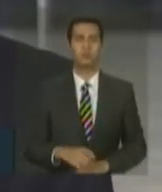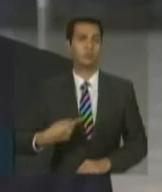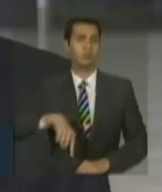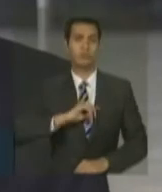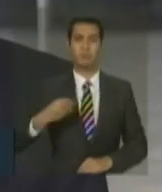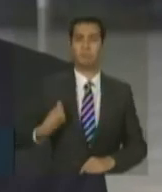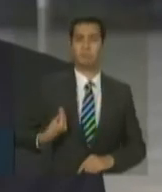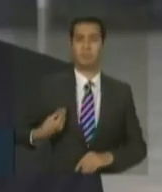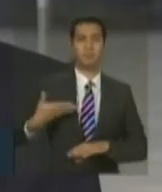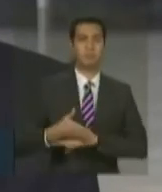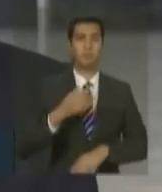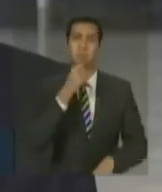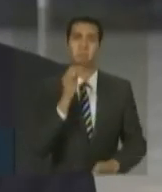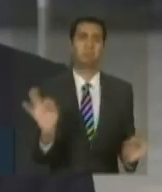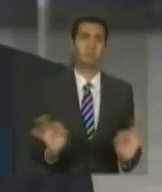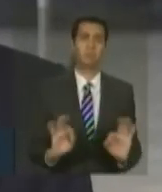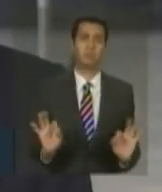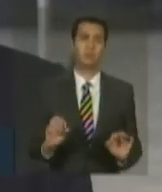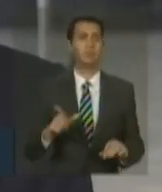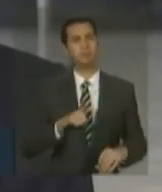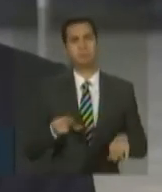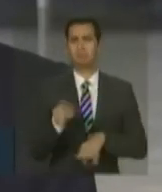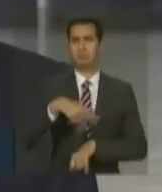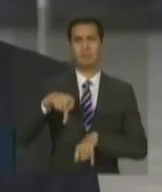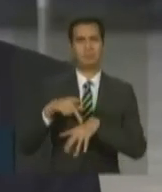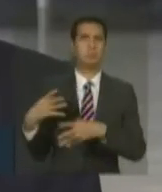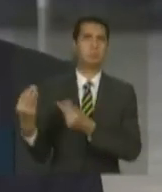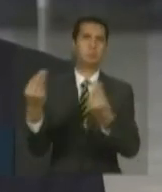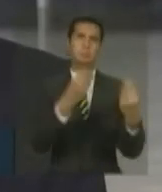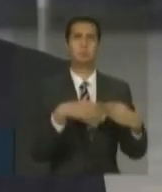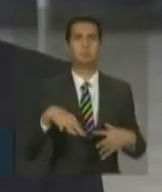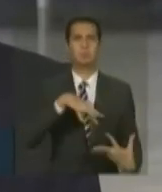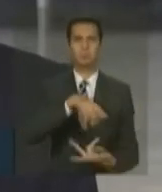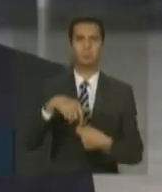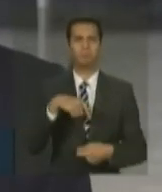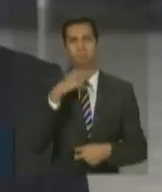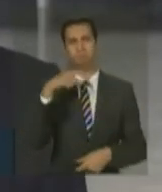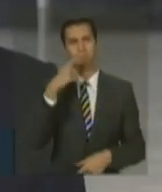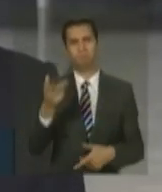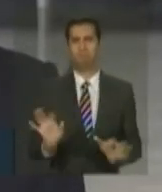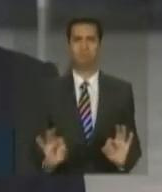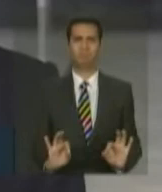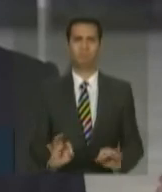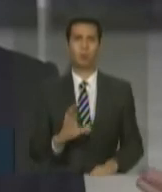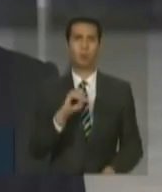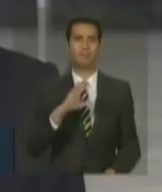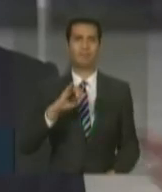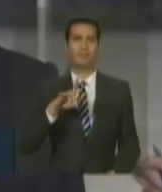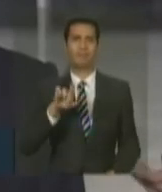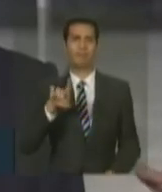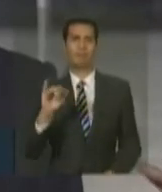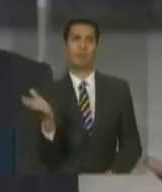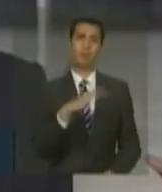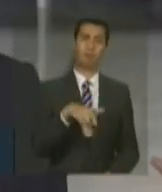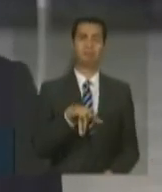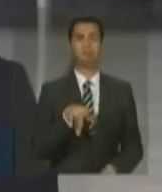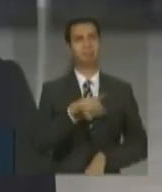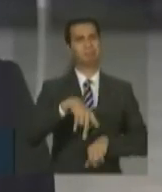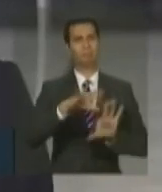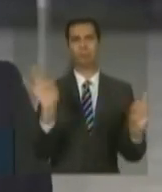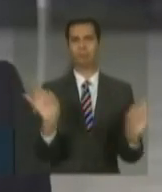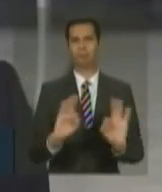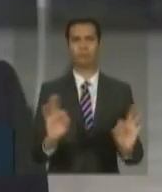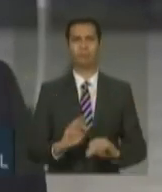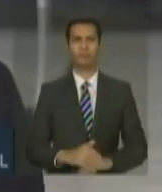participação, nem nós e a maioria dos países do mundo, especialmente nenhum país do Ocidente. Essa fábrica, só com a Foxconn, que